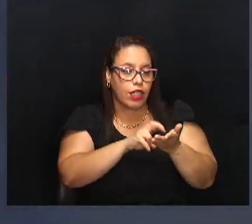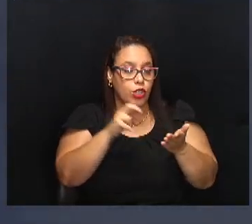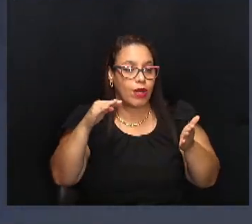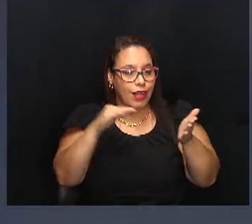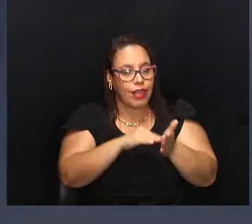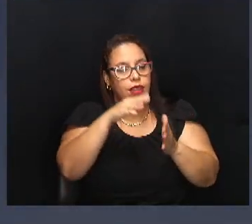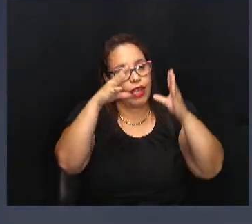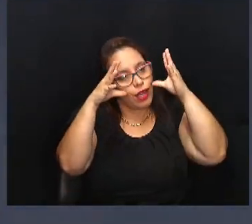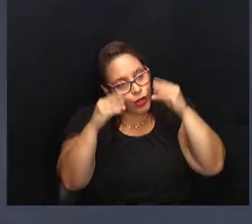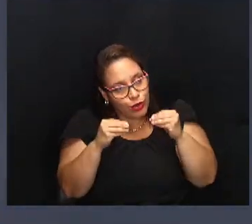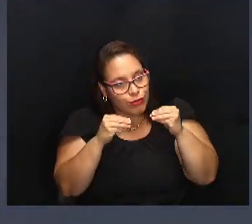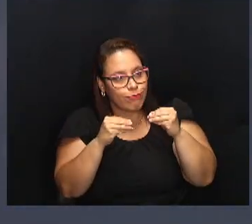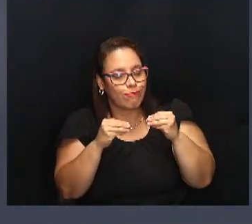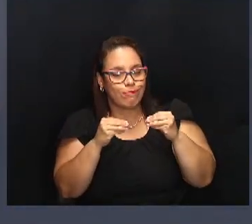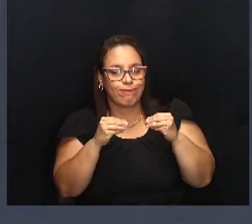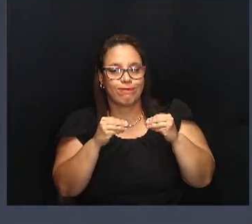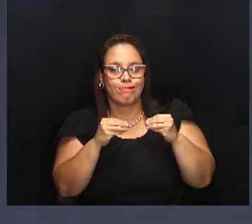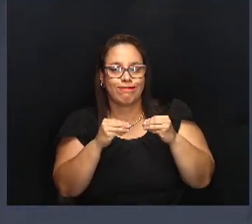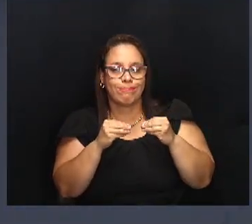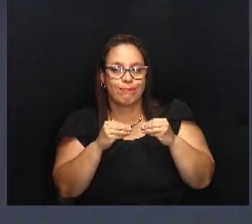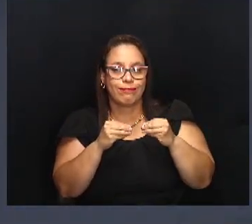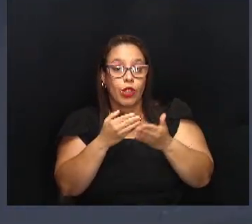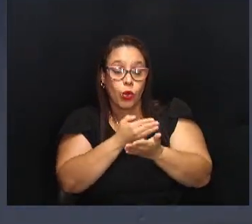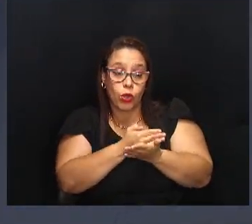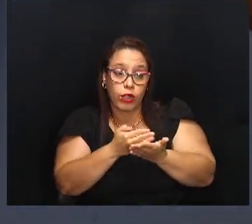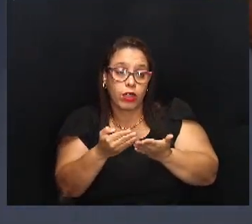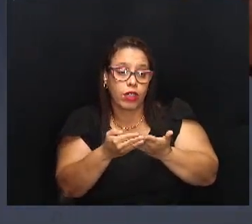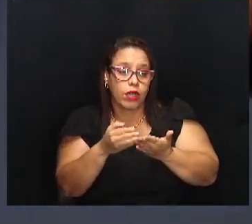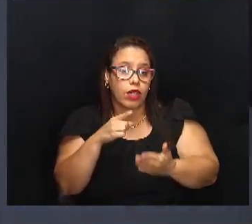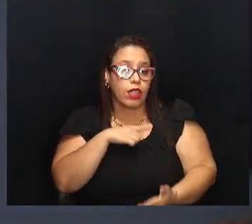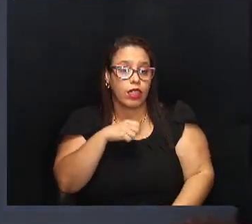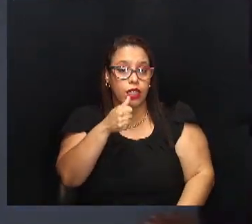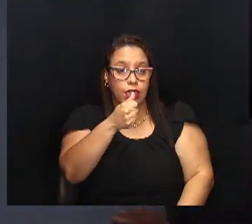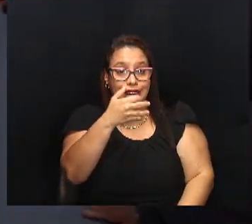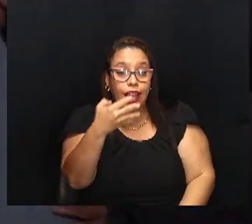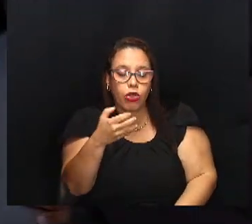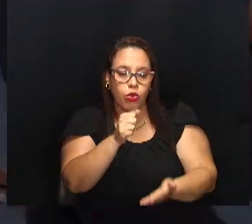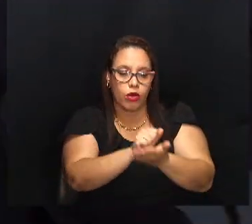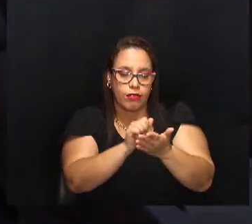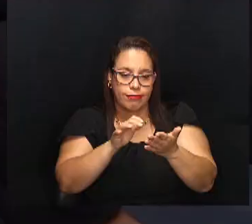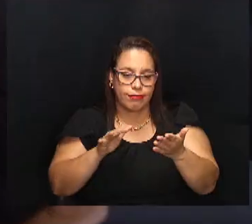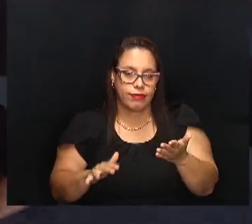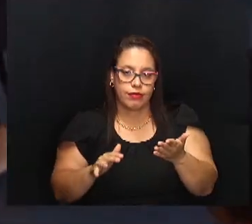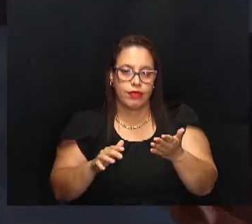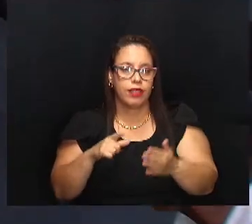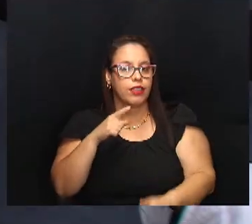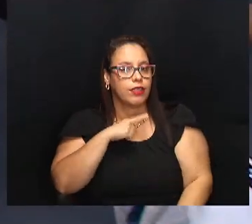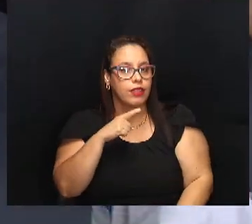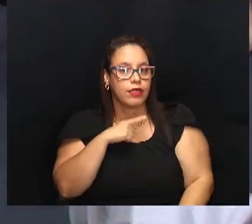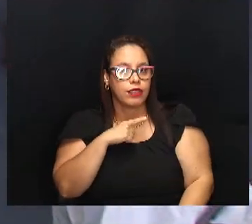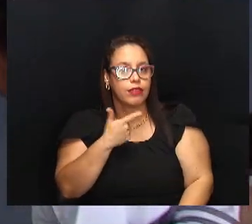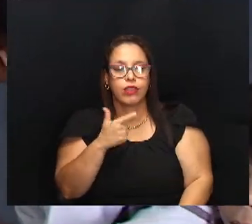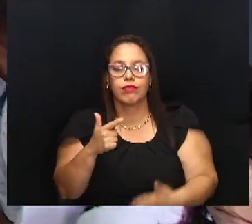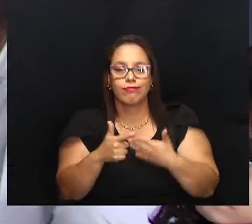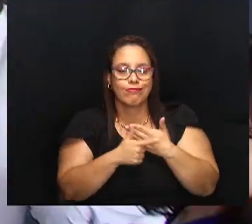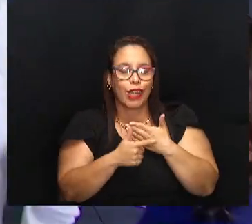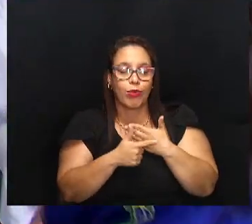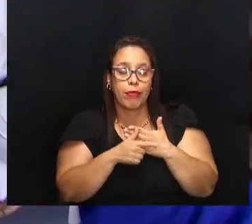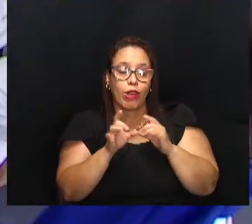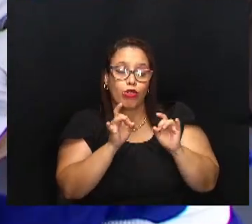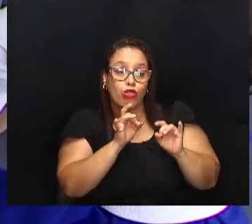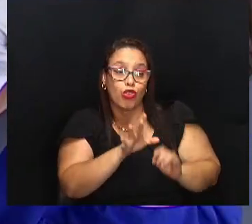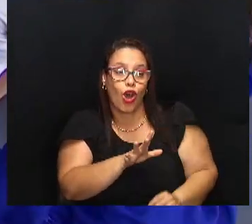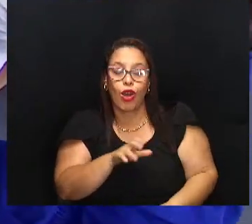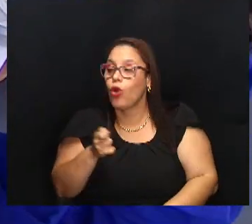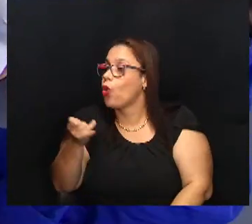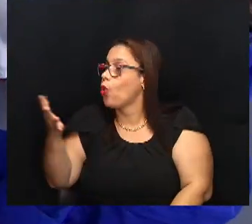noite. Porque assim, quando iniciamos, nós tínhamos 14 atividades. Então, tem atividade que não sai do papel ainda. Ah, e quais